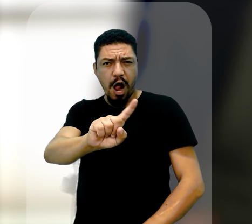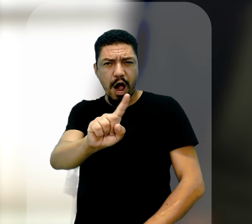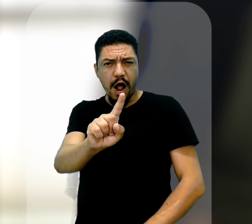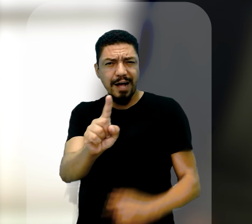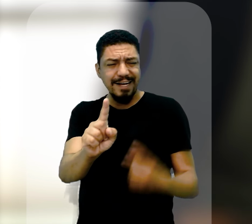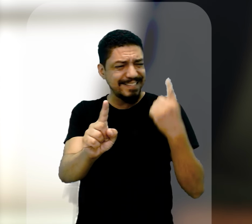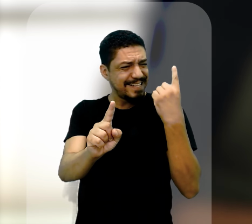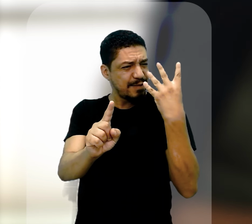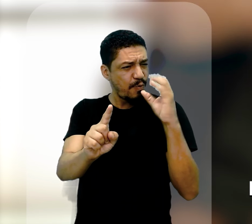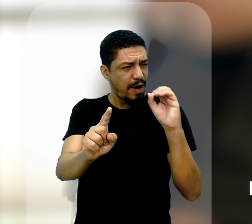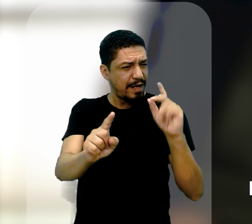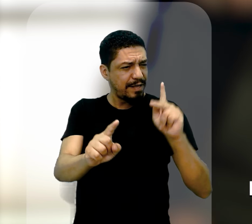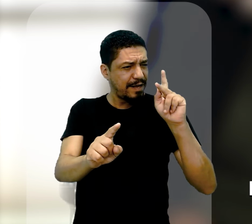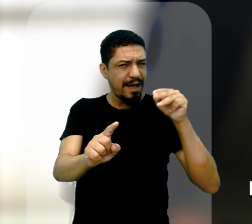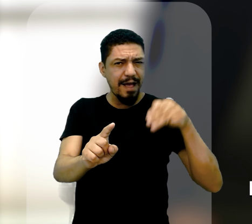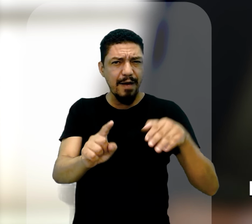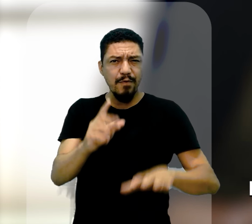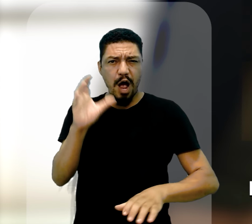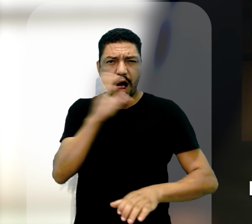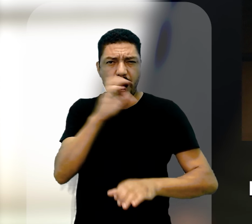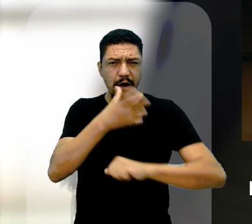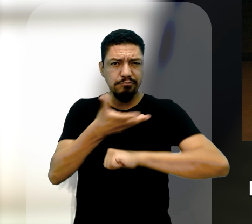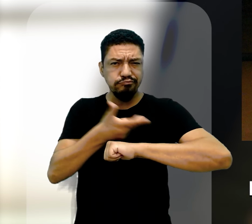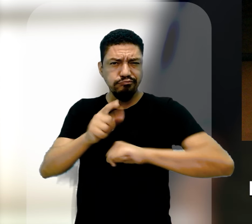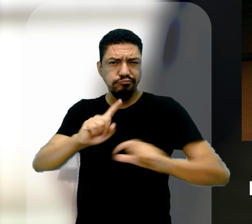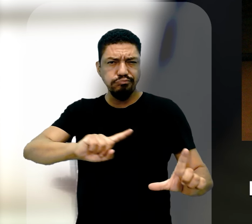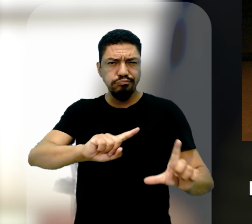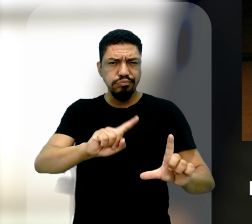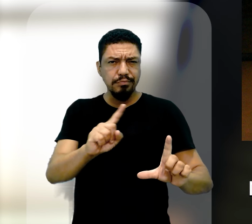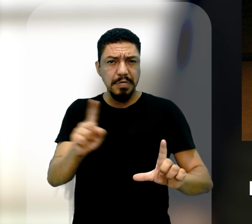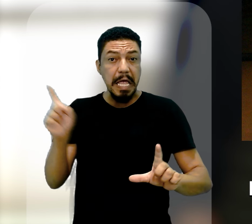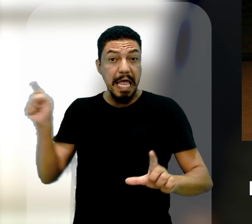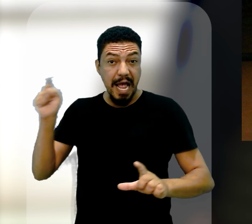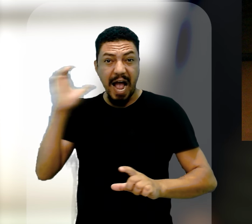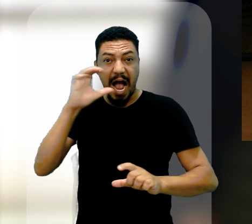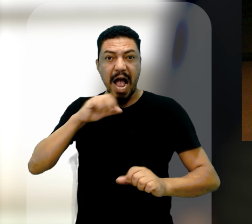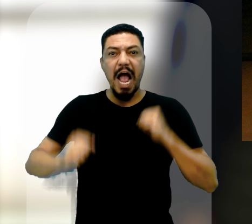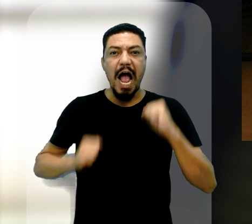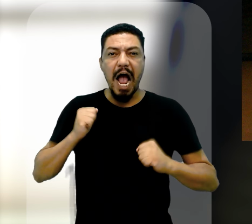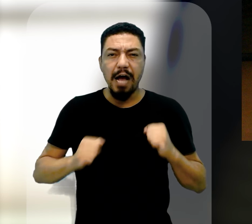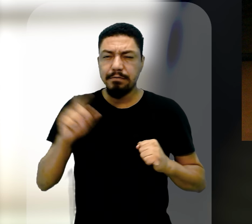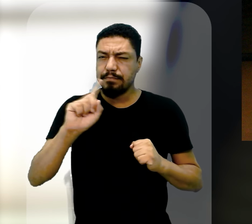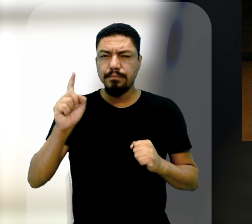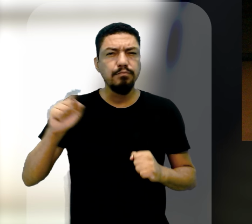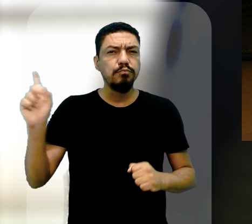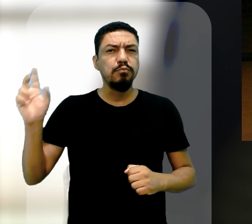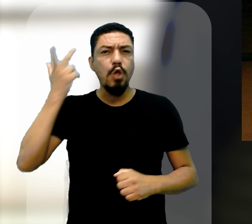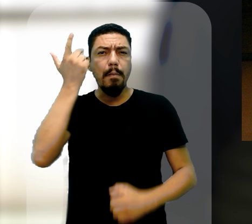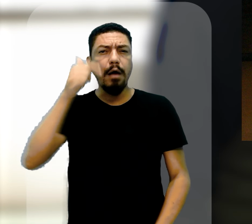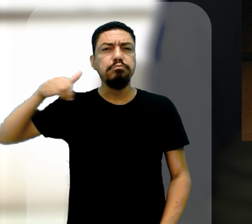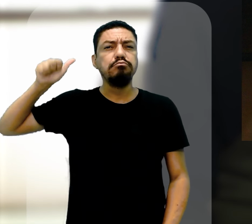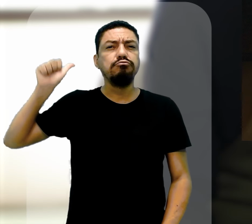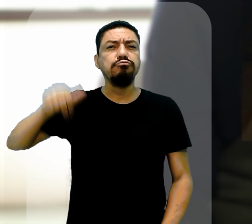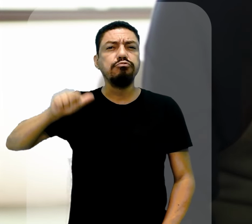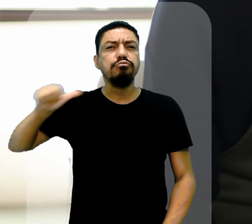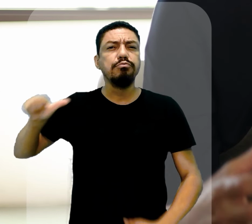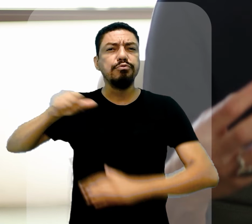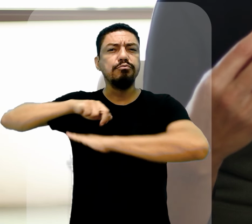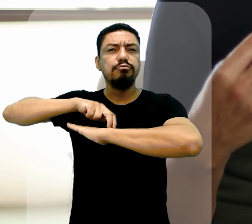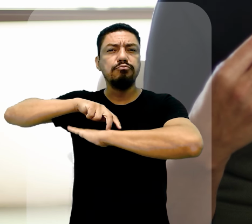não a minha velocidade, nem da pessoa andando à margem da estrada. Mas é um pouco daquela